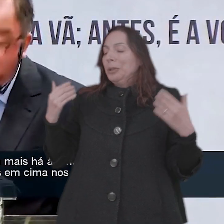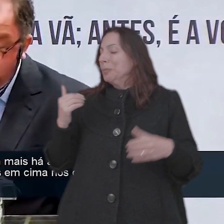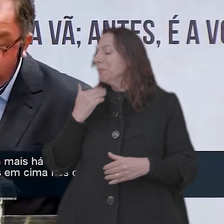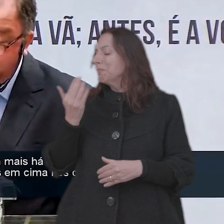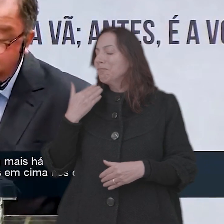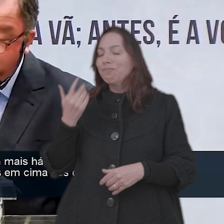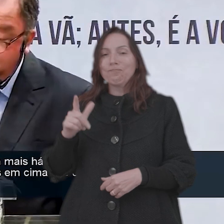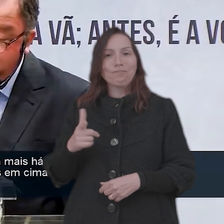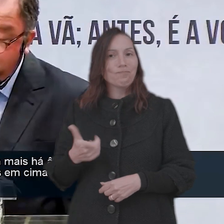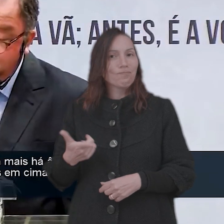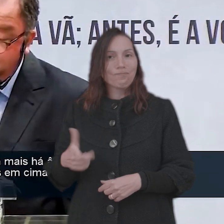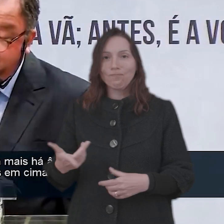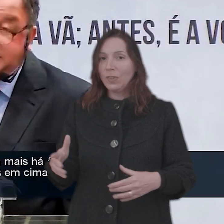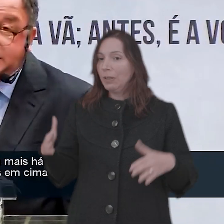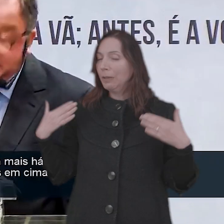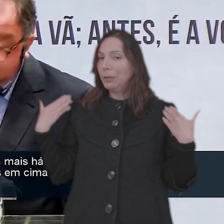algum.